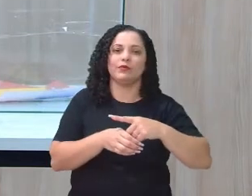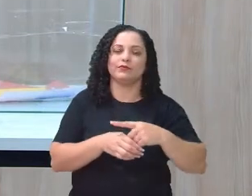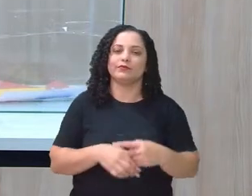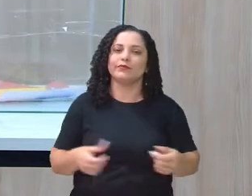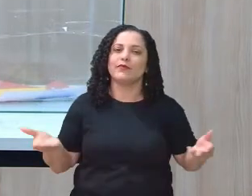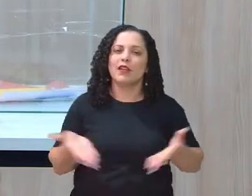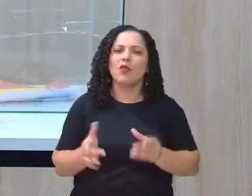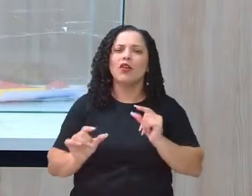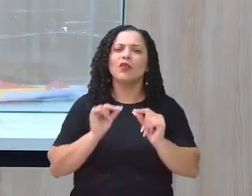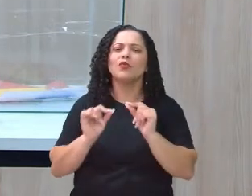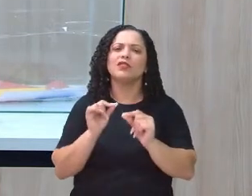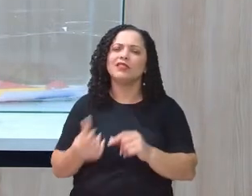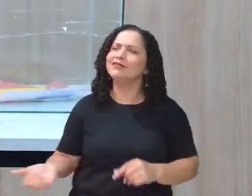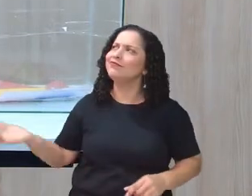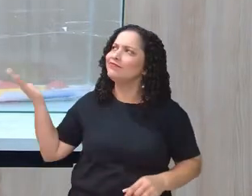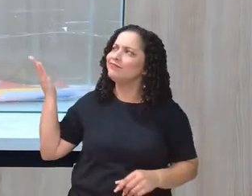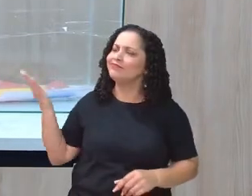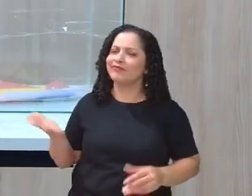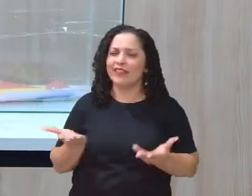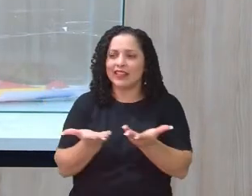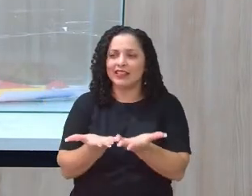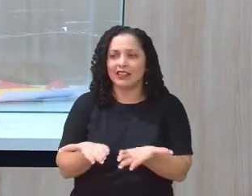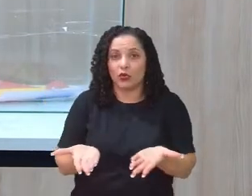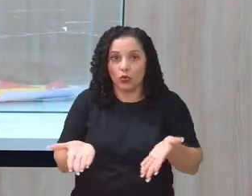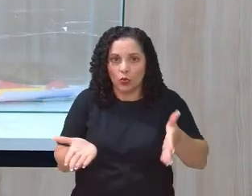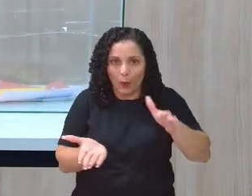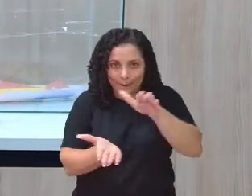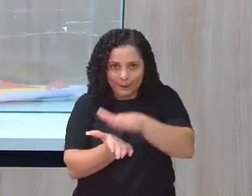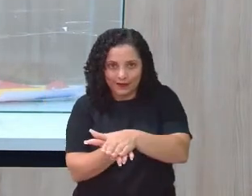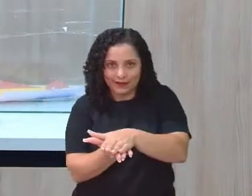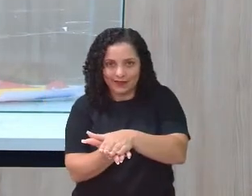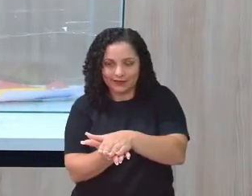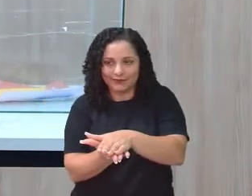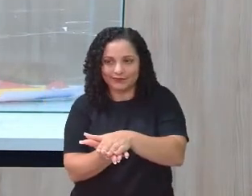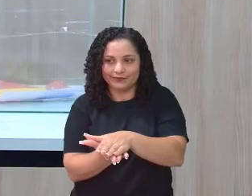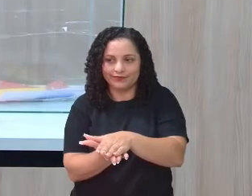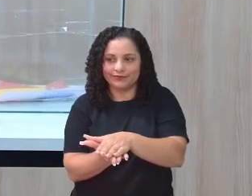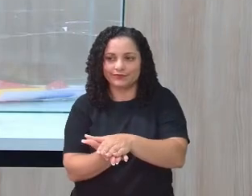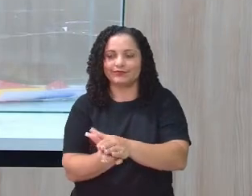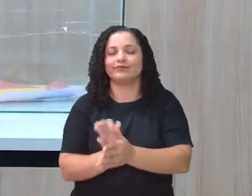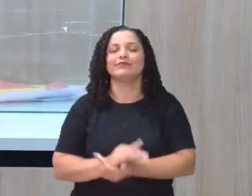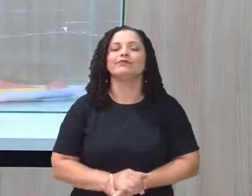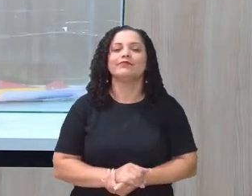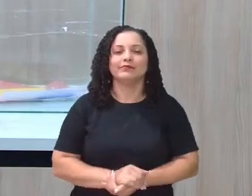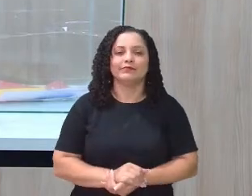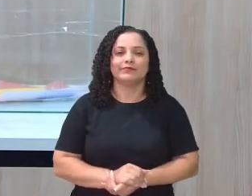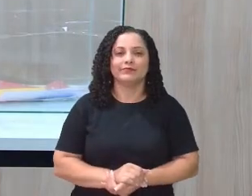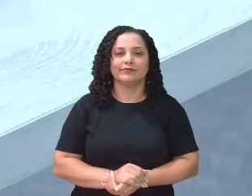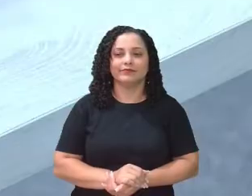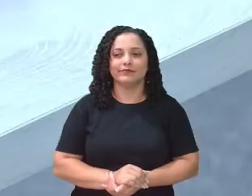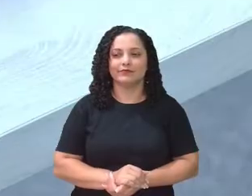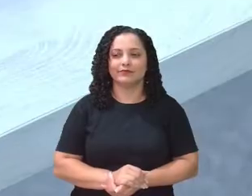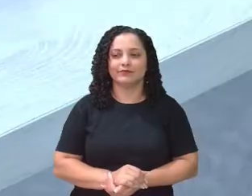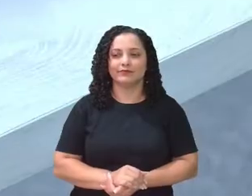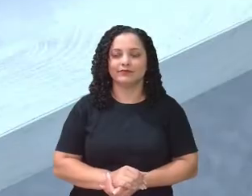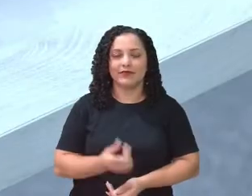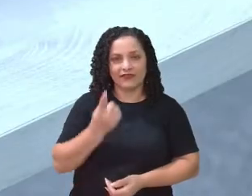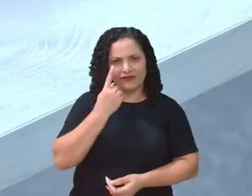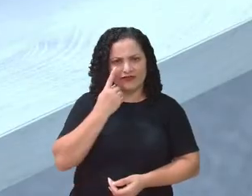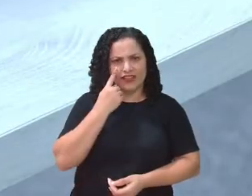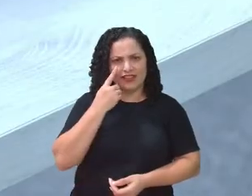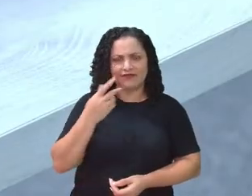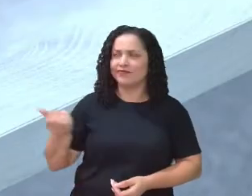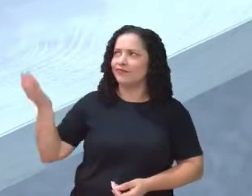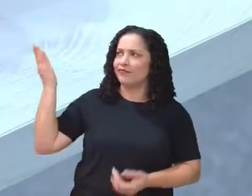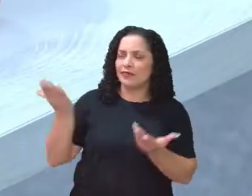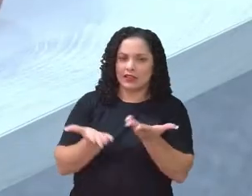na metade, certo? E vou retirar, tá, a metade dessa circunferência. Então, pega aqui, Billy, por favor. Vou